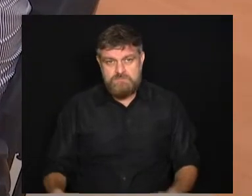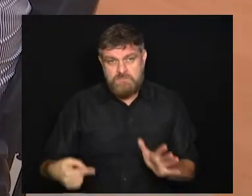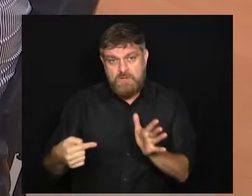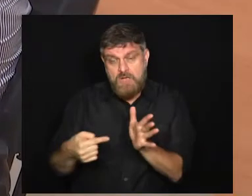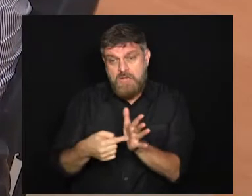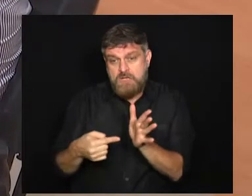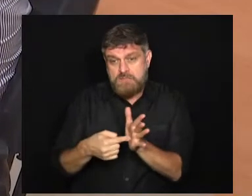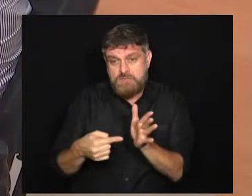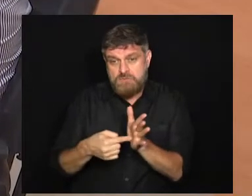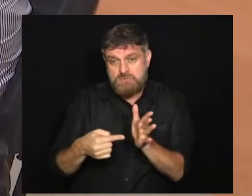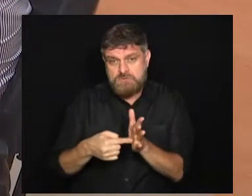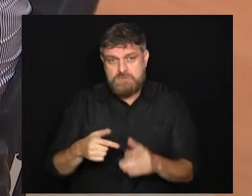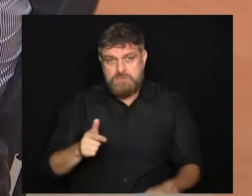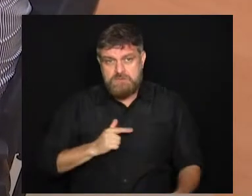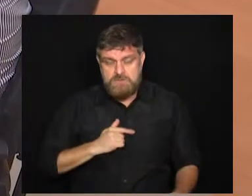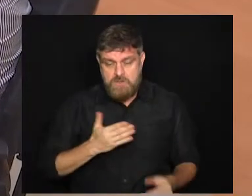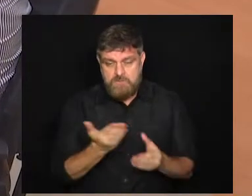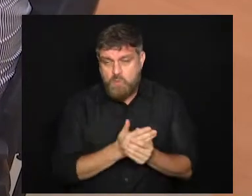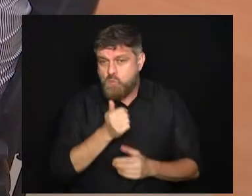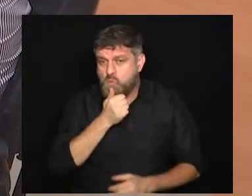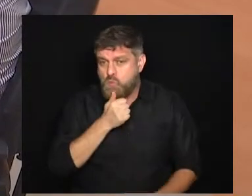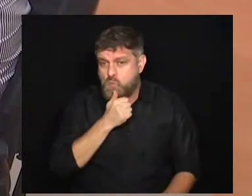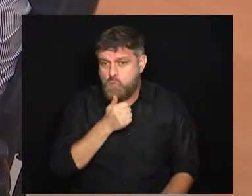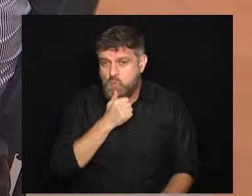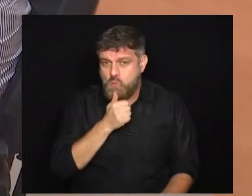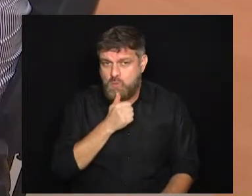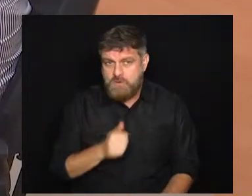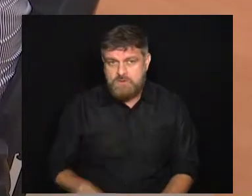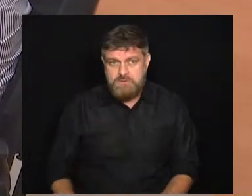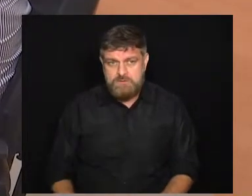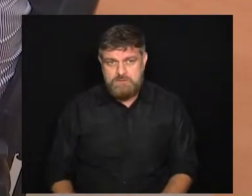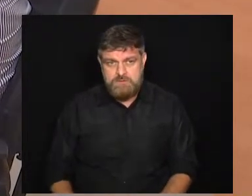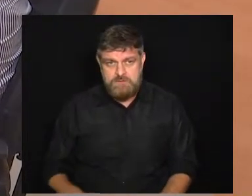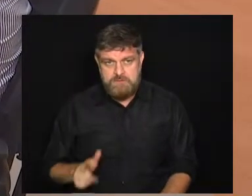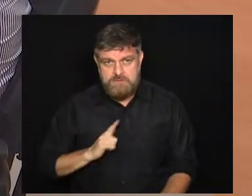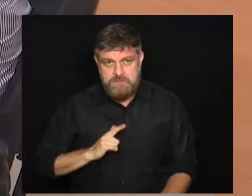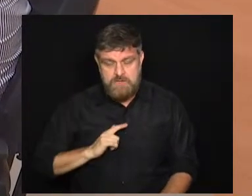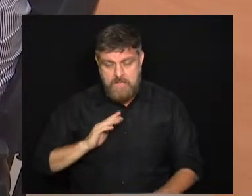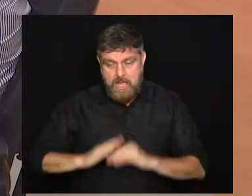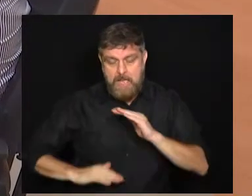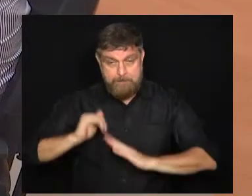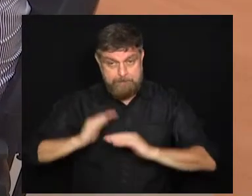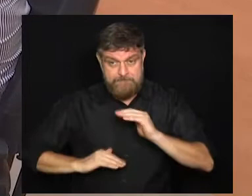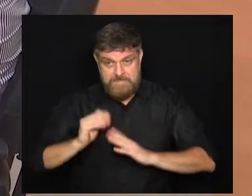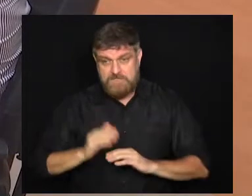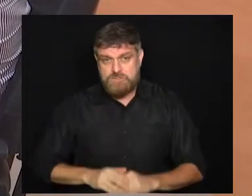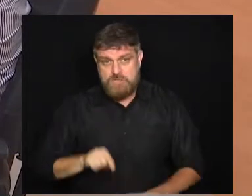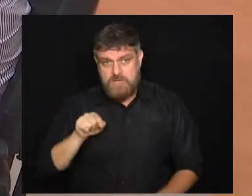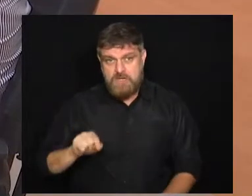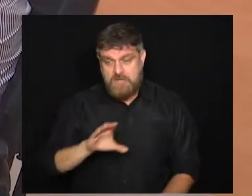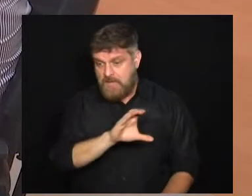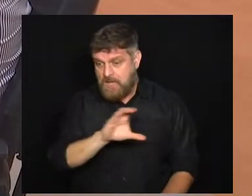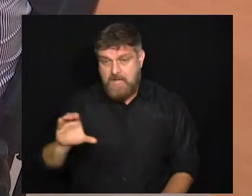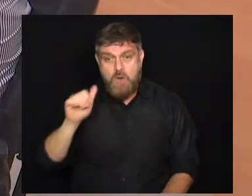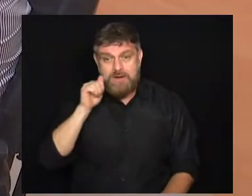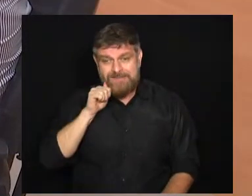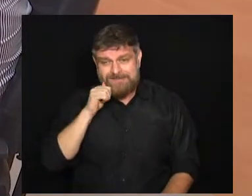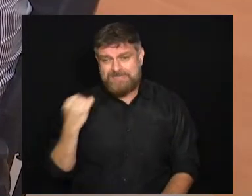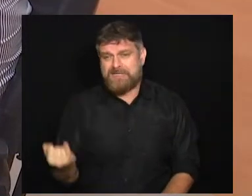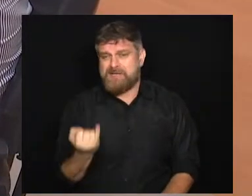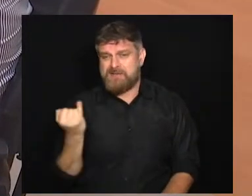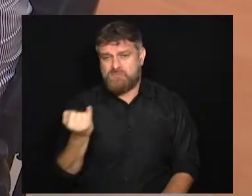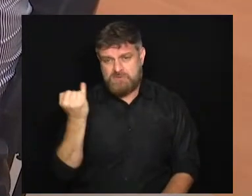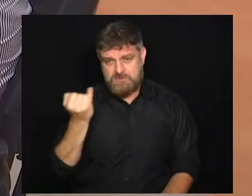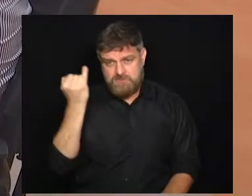de denúncia, e como o processo ainda não interfere na ação do serviço e ela é uma peça-chave em todo o